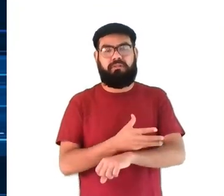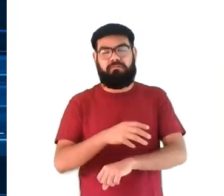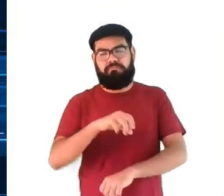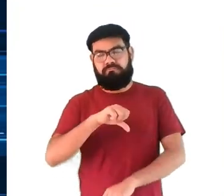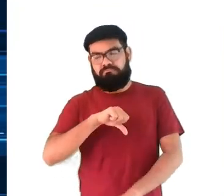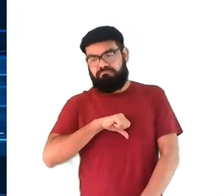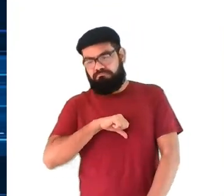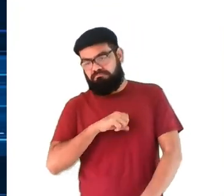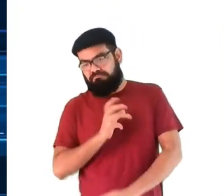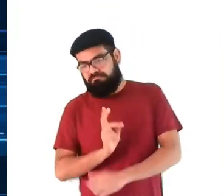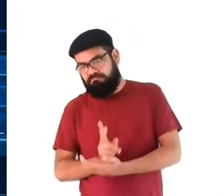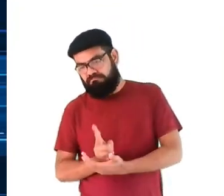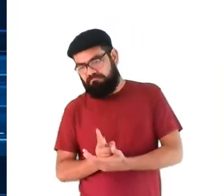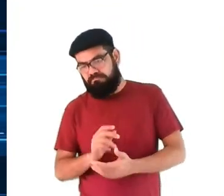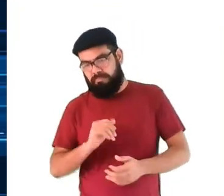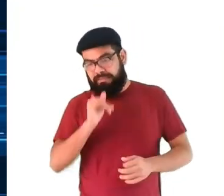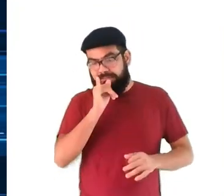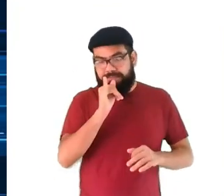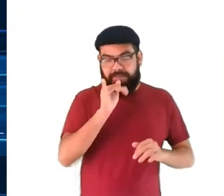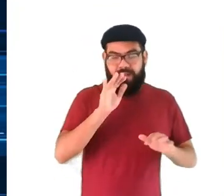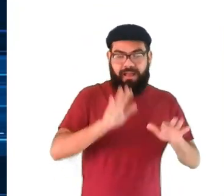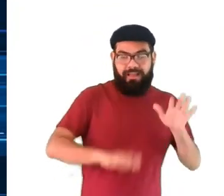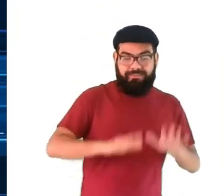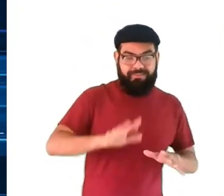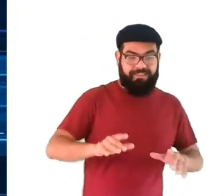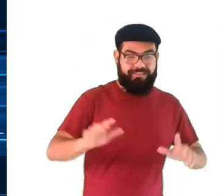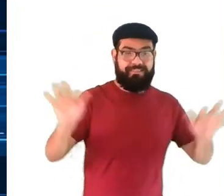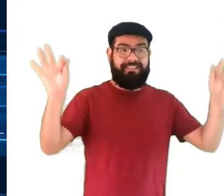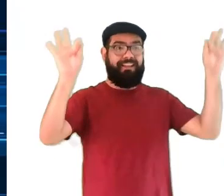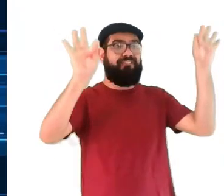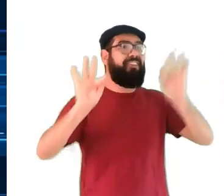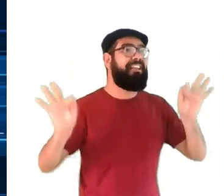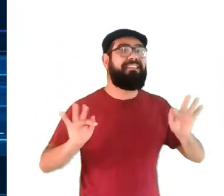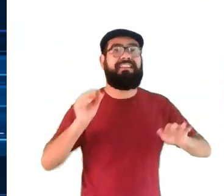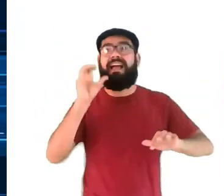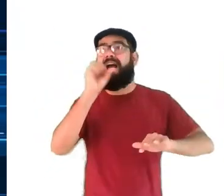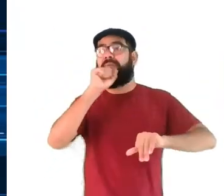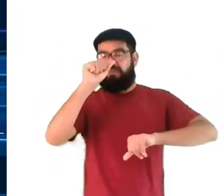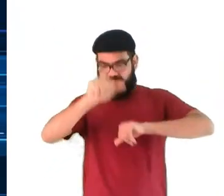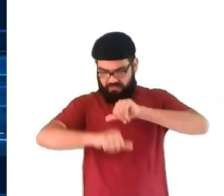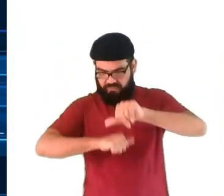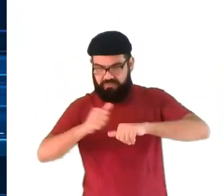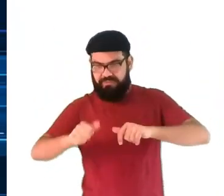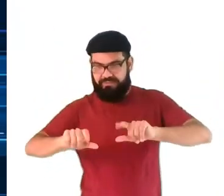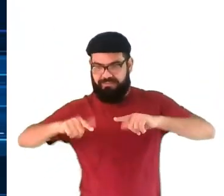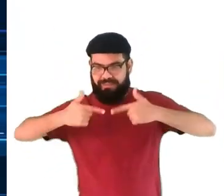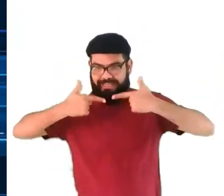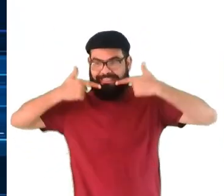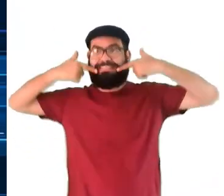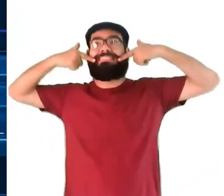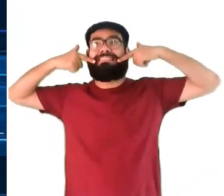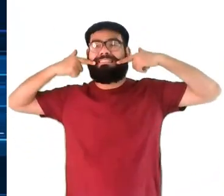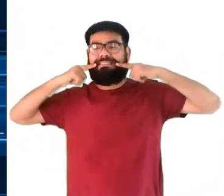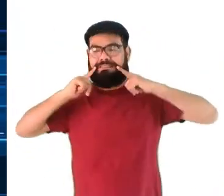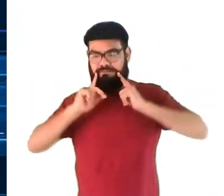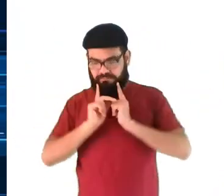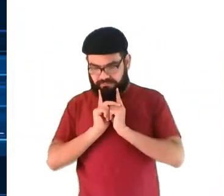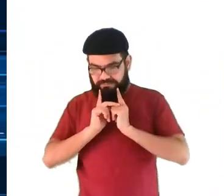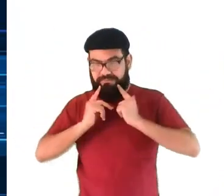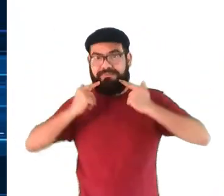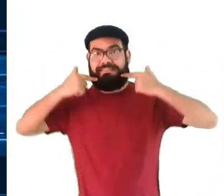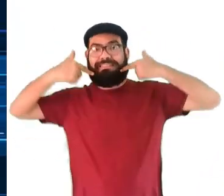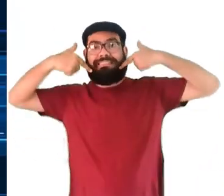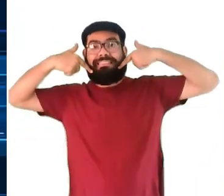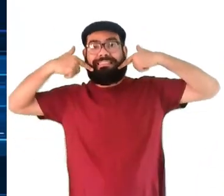essa onda, né, essas sensações de profunda instabilidade emocional pode